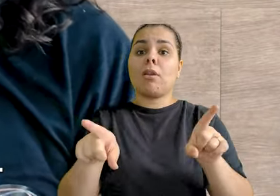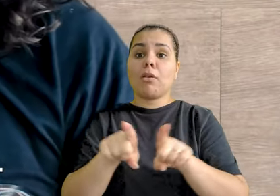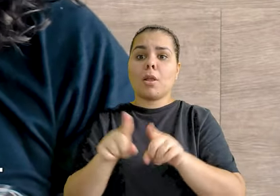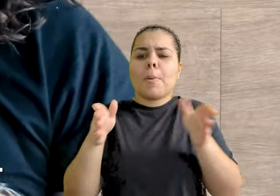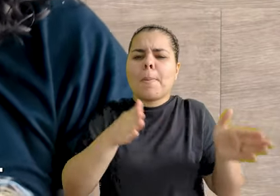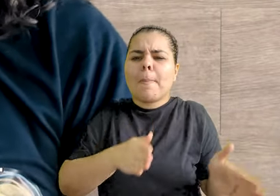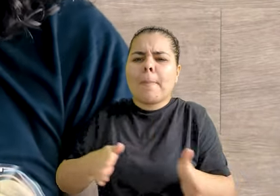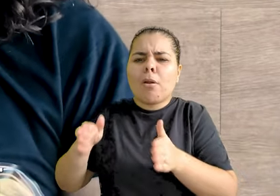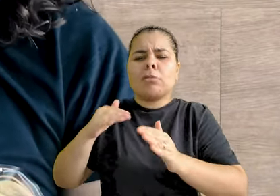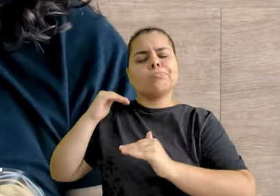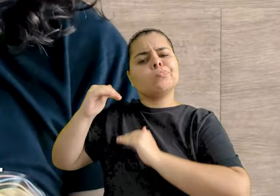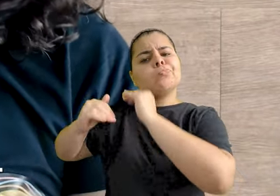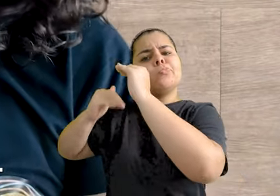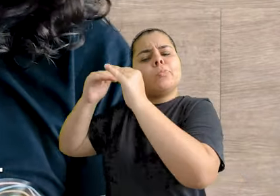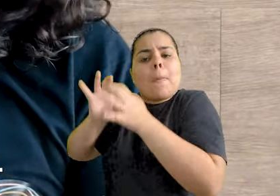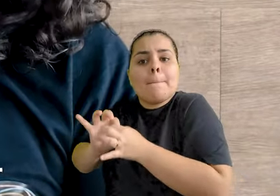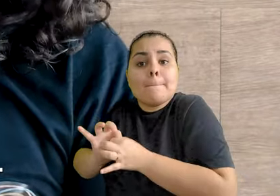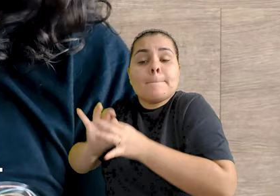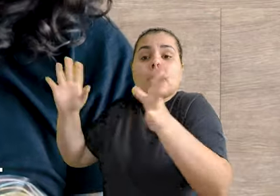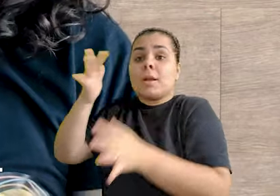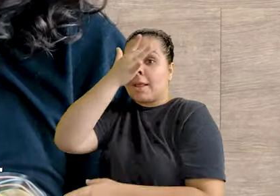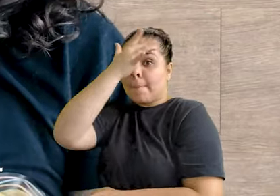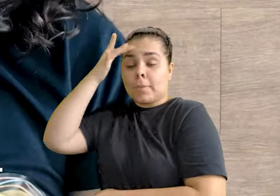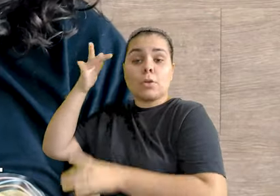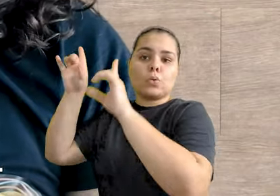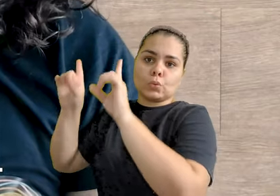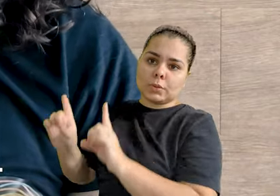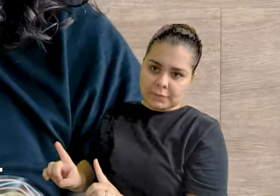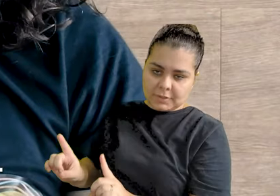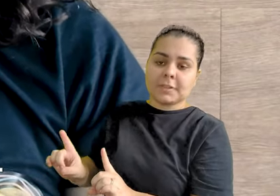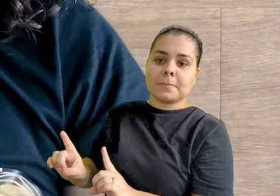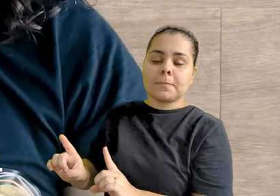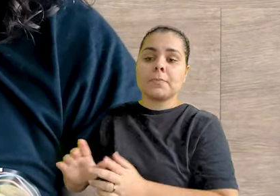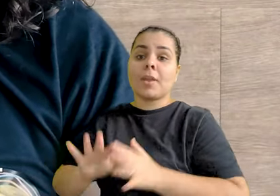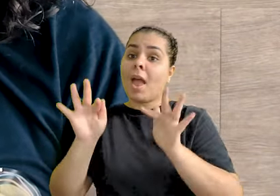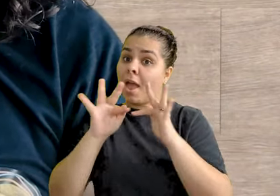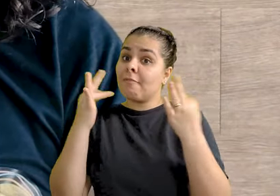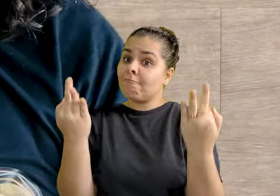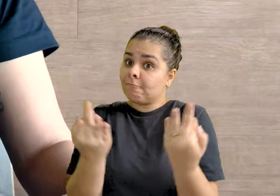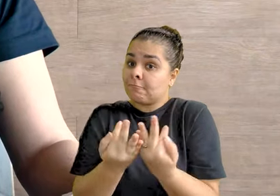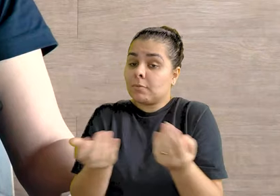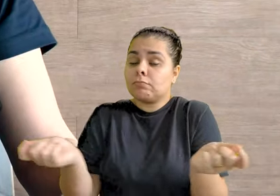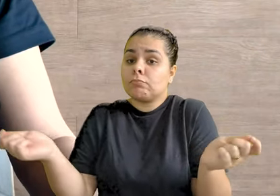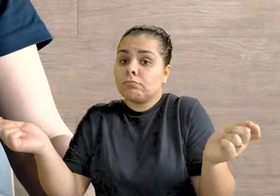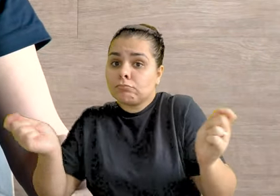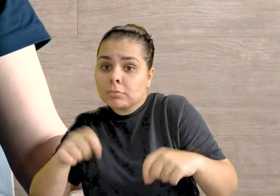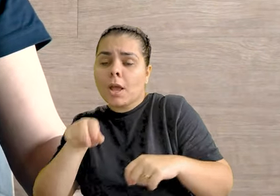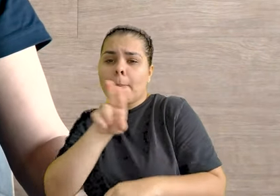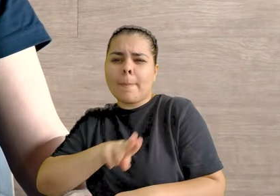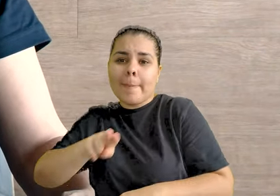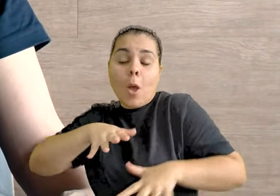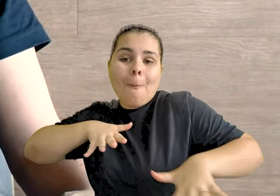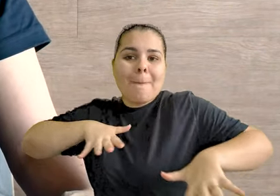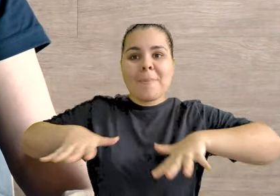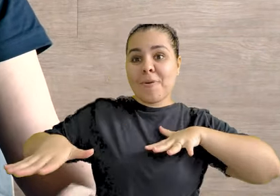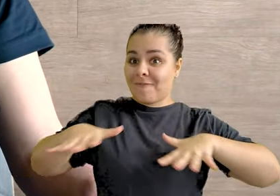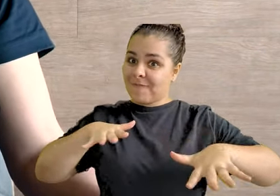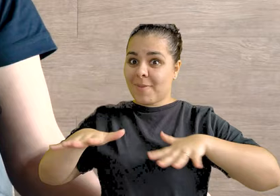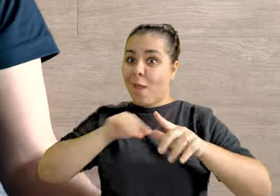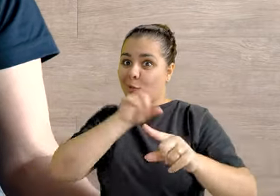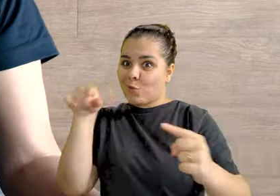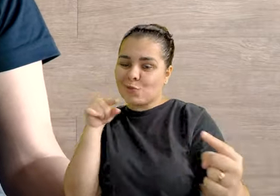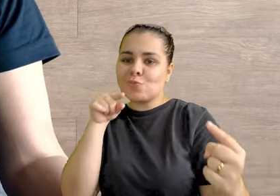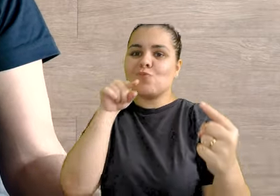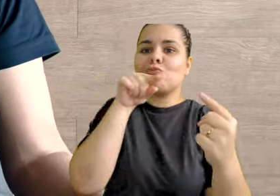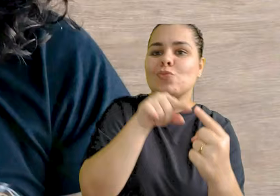o processo de desenvolvimento da autonomia das pessoas com deficiência. E ela pode usar o